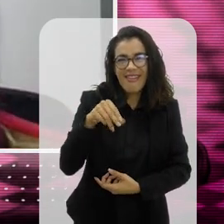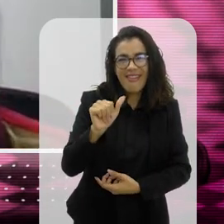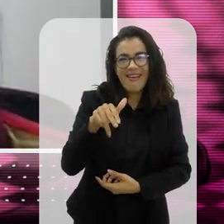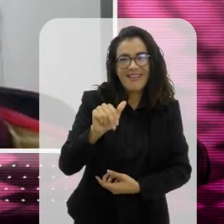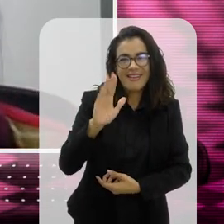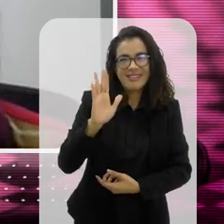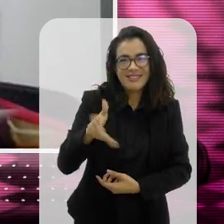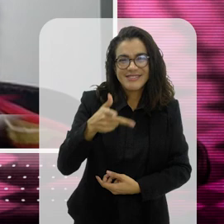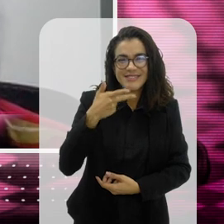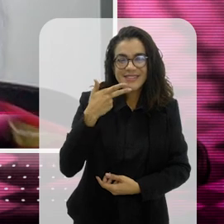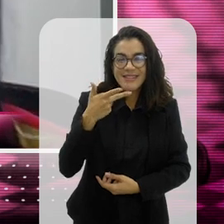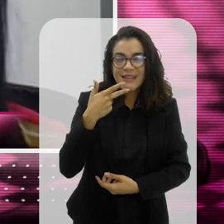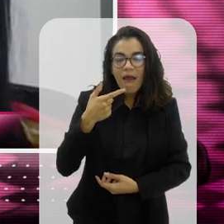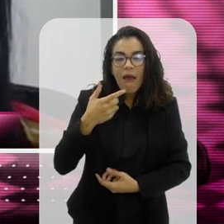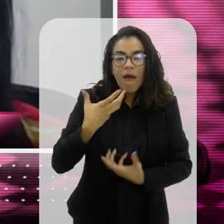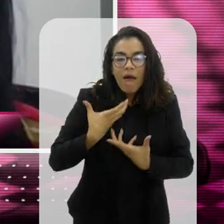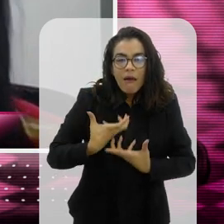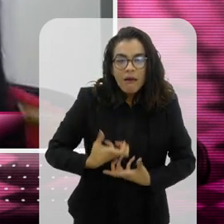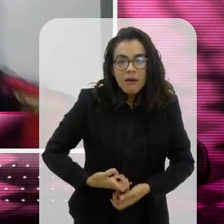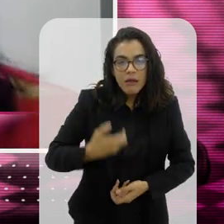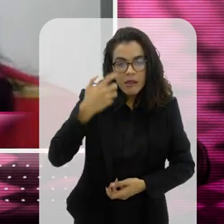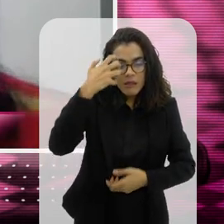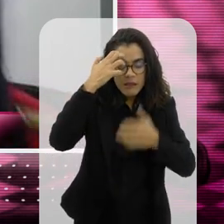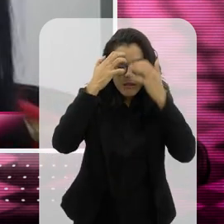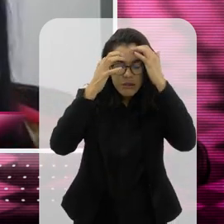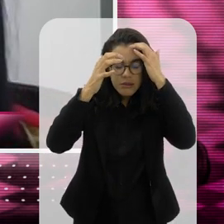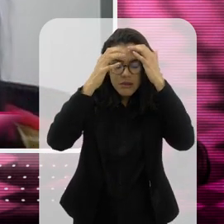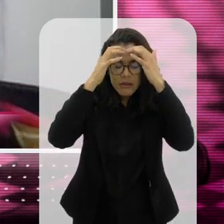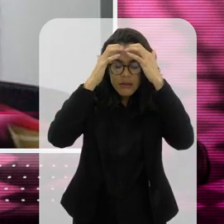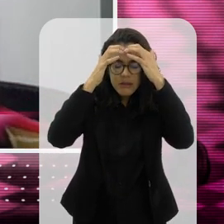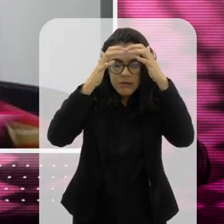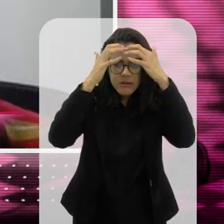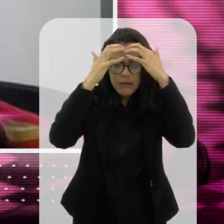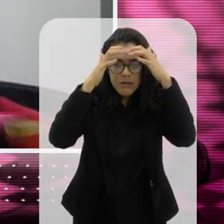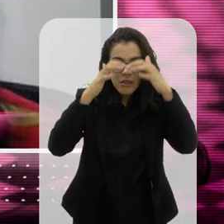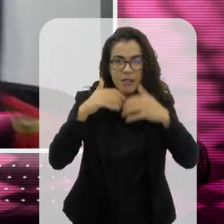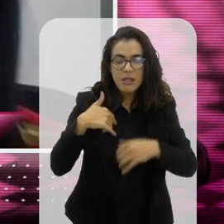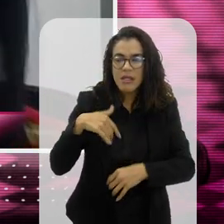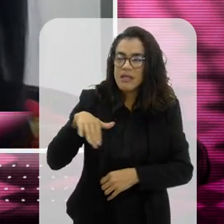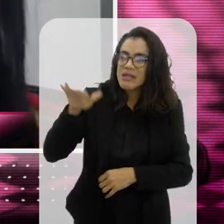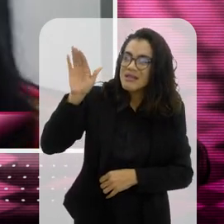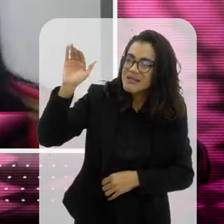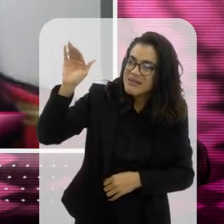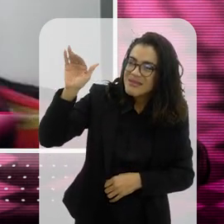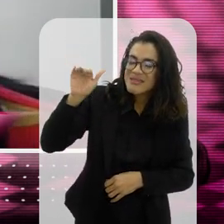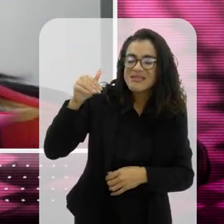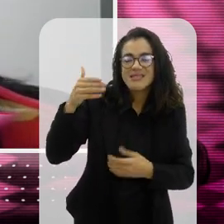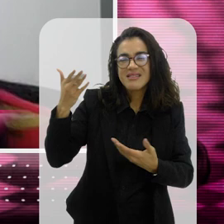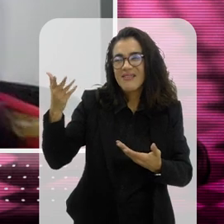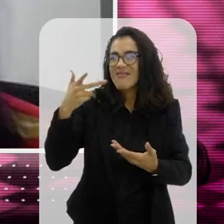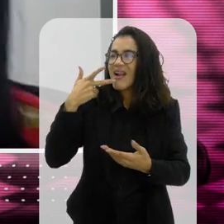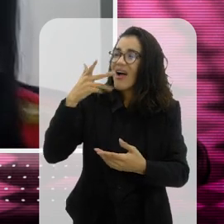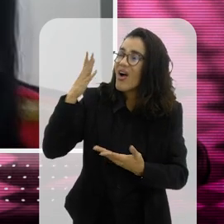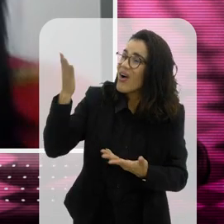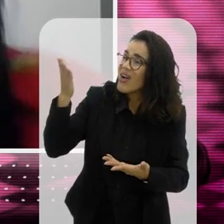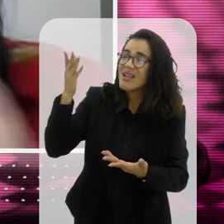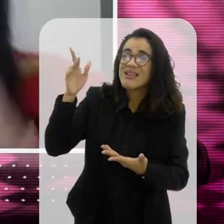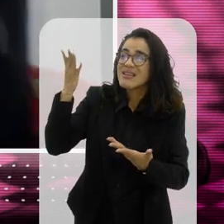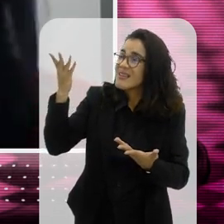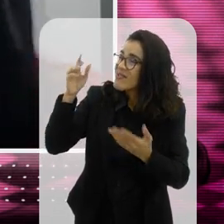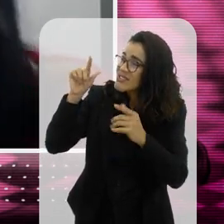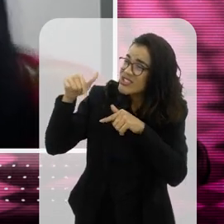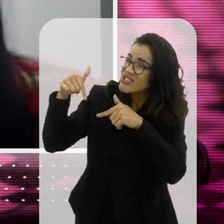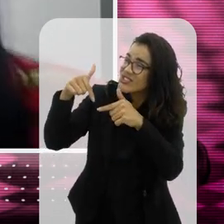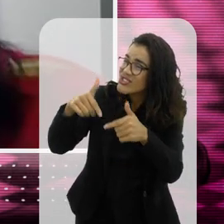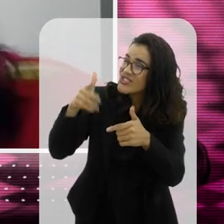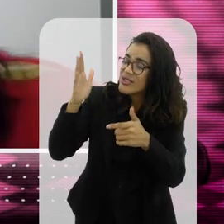cansaço, né? O que a Nana tinha falado, é um cansaço mental de toda hora ter que lembrar, pensar, ir lá e